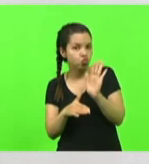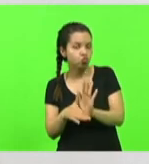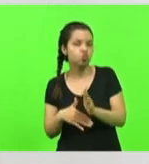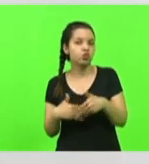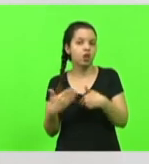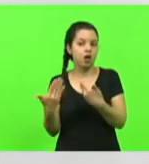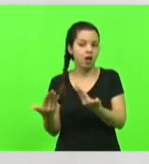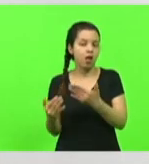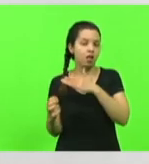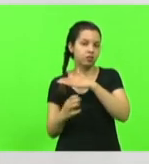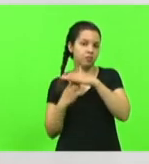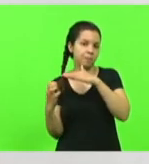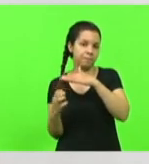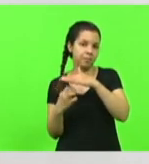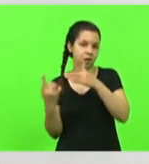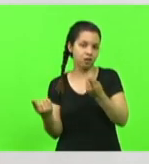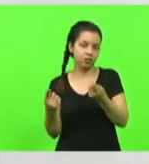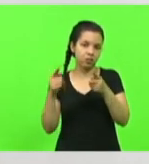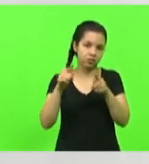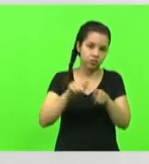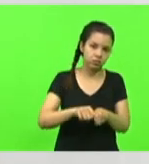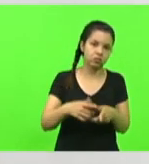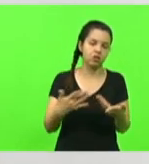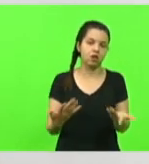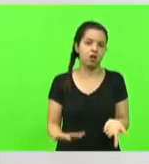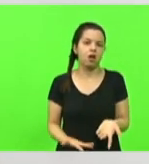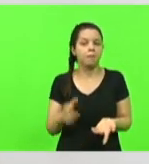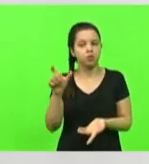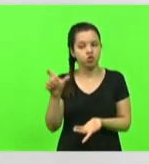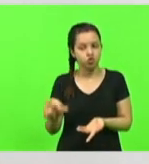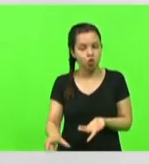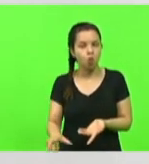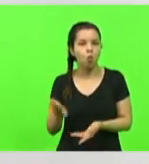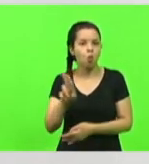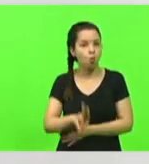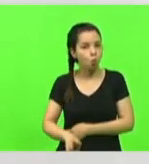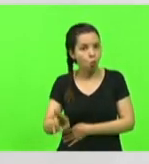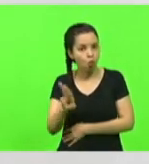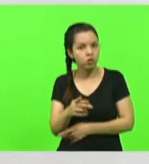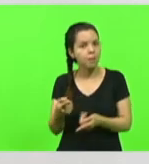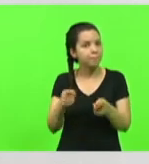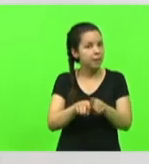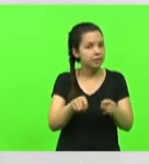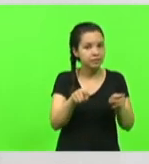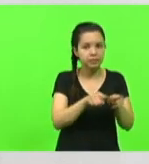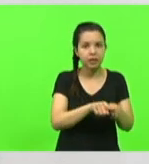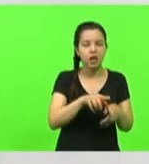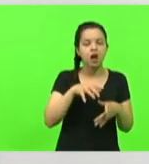associadas, consumidores, parceiros de diferentes segmentos.